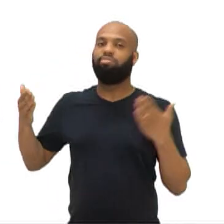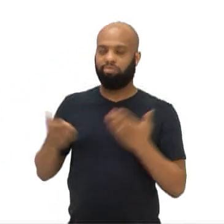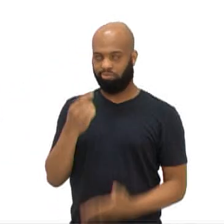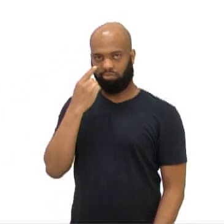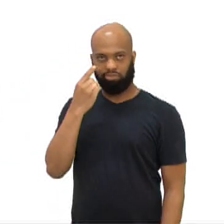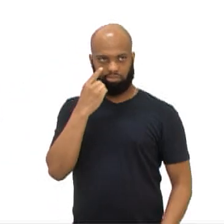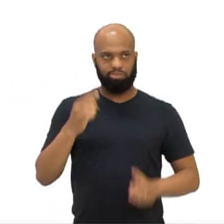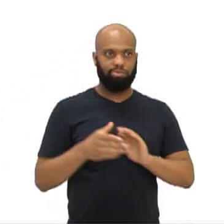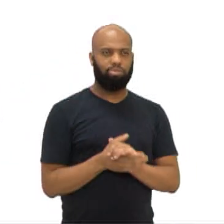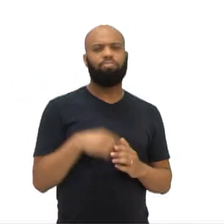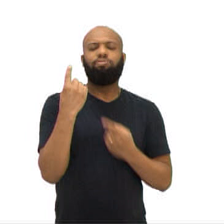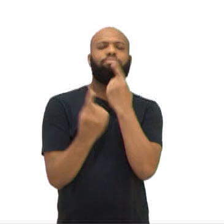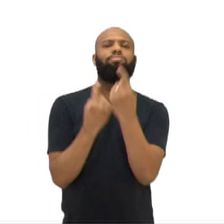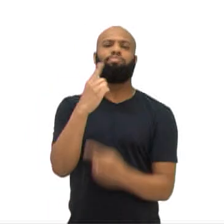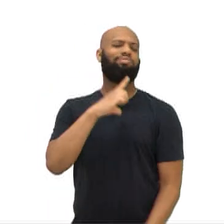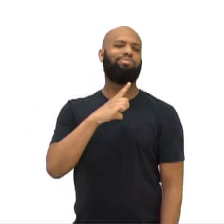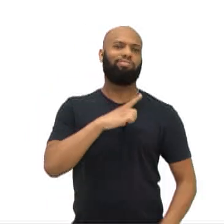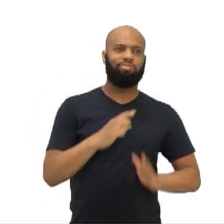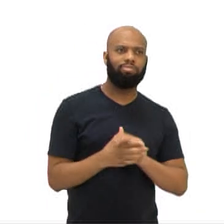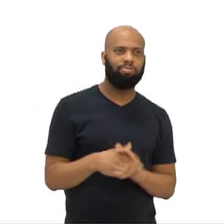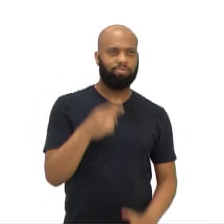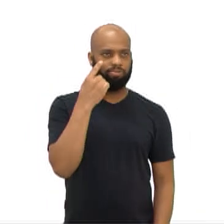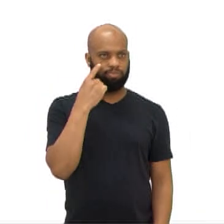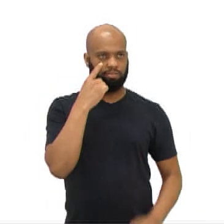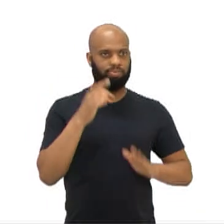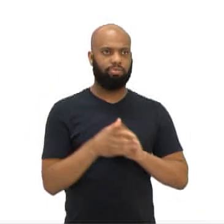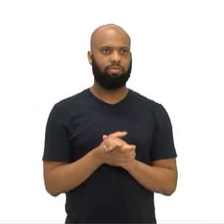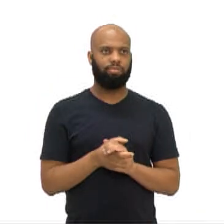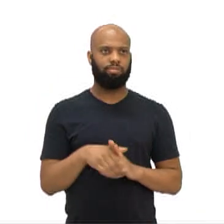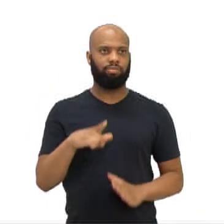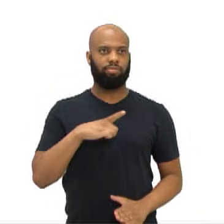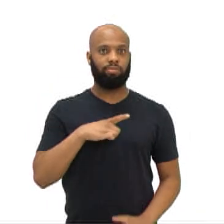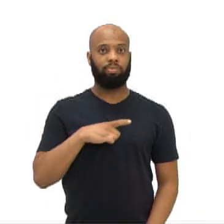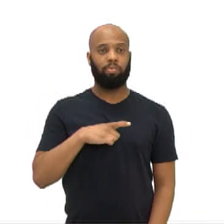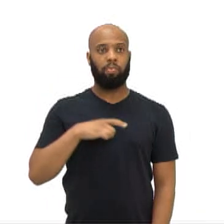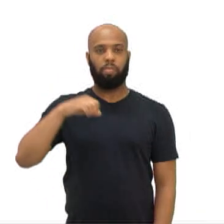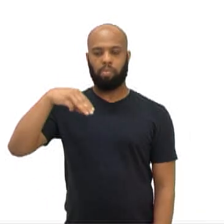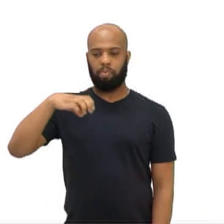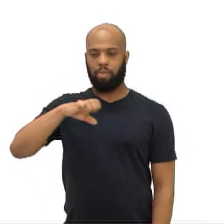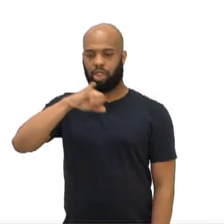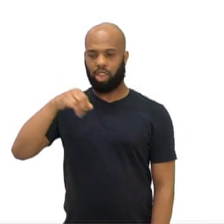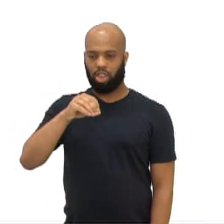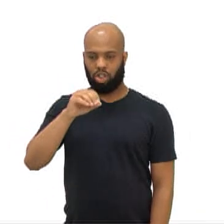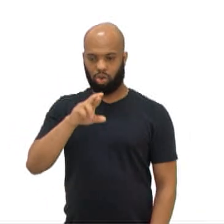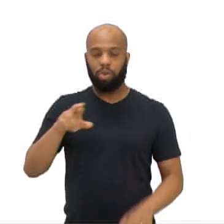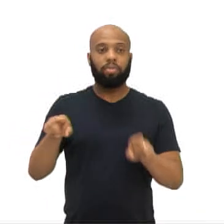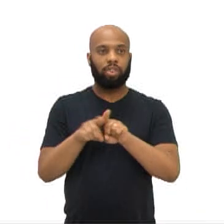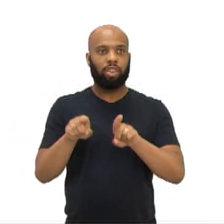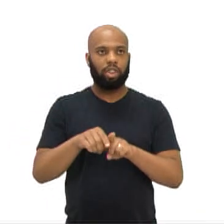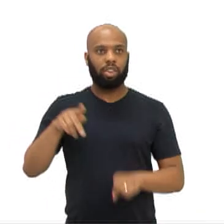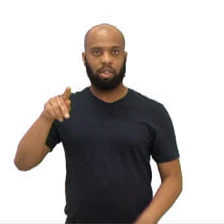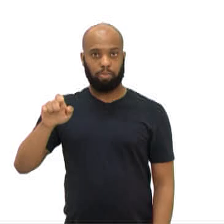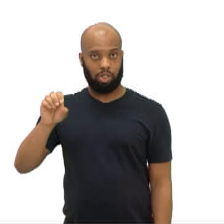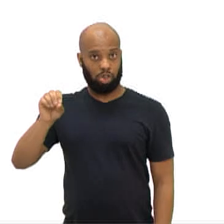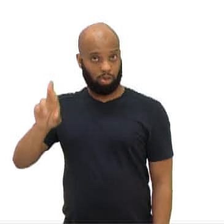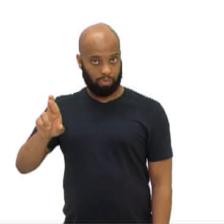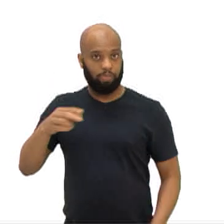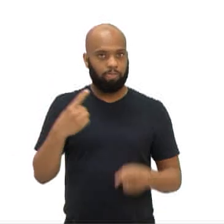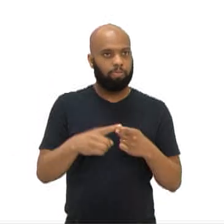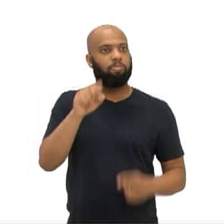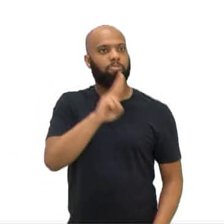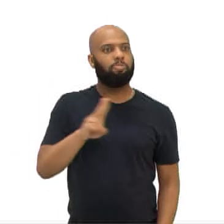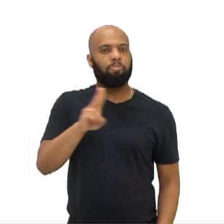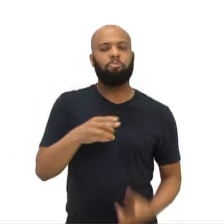observá-los aqui. Quais são eles? Olha só. Mejor e peor. Então, decimos